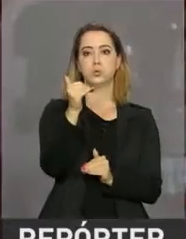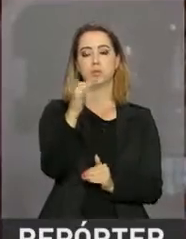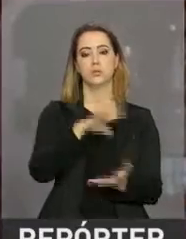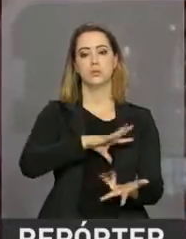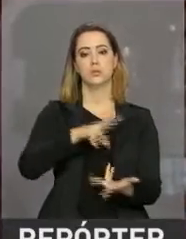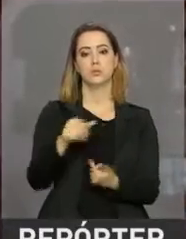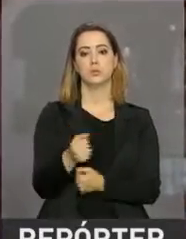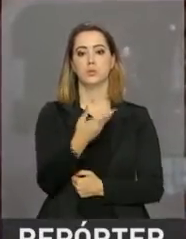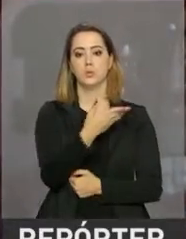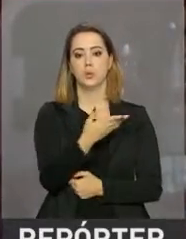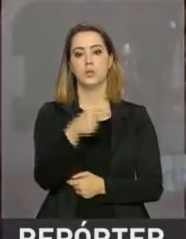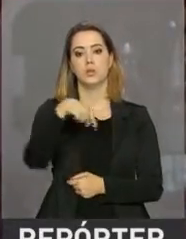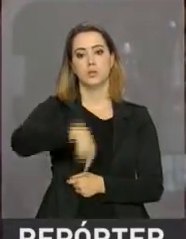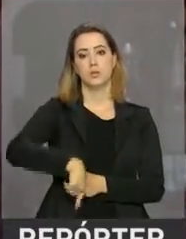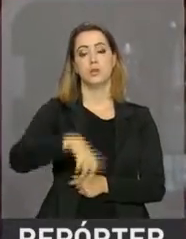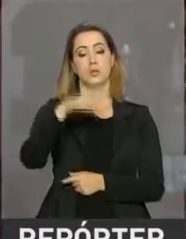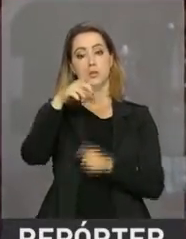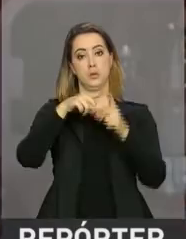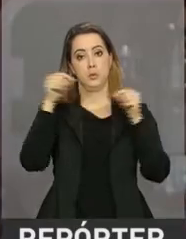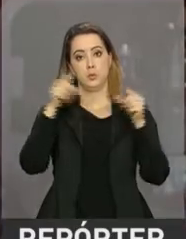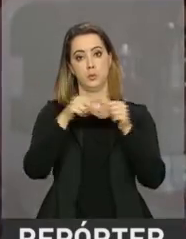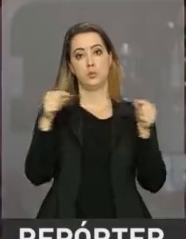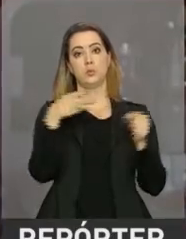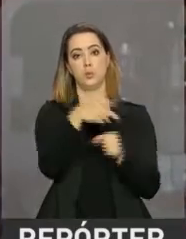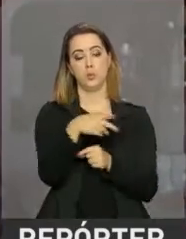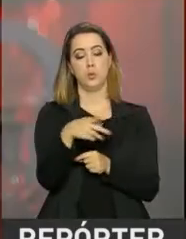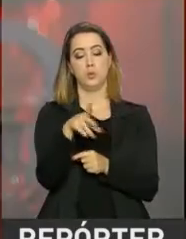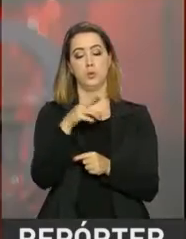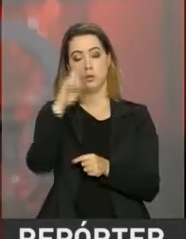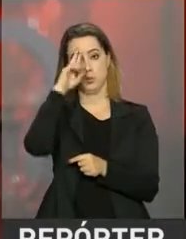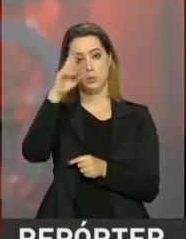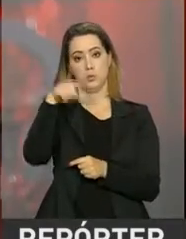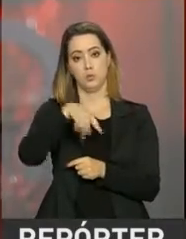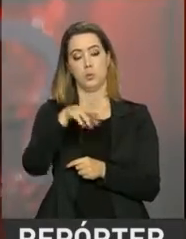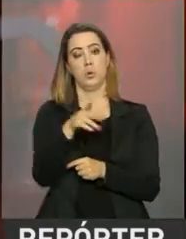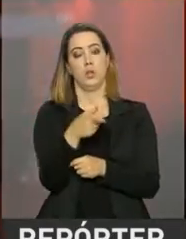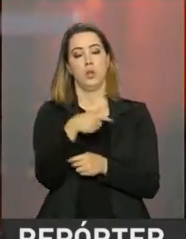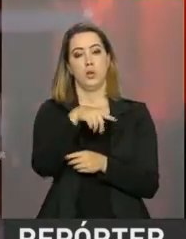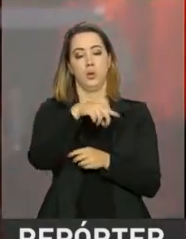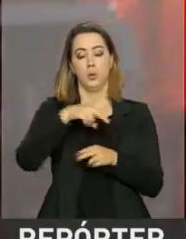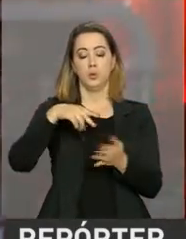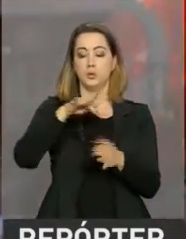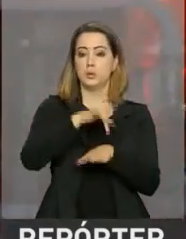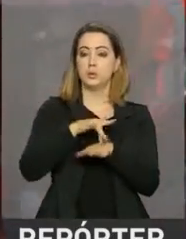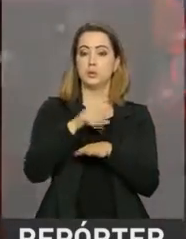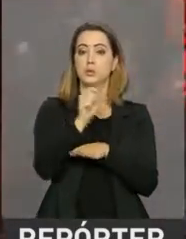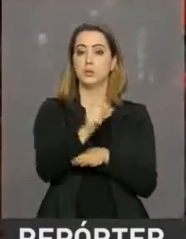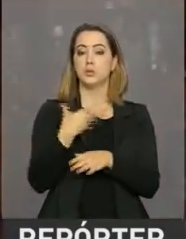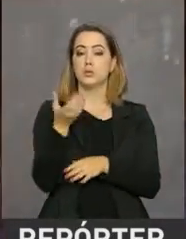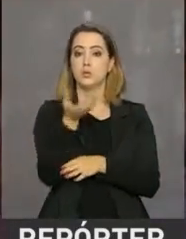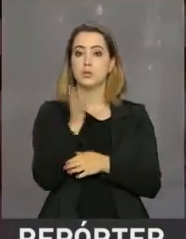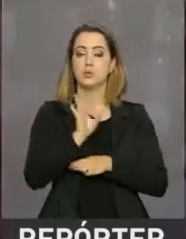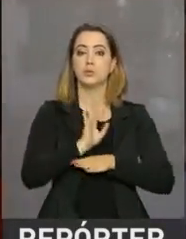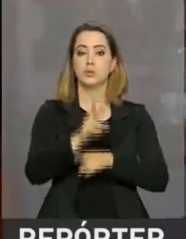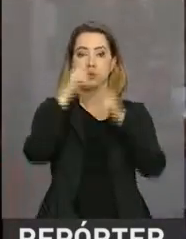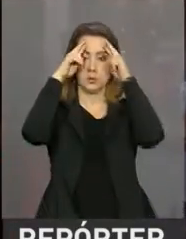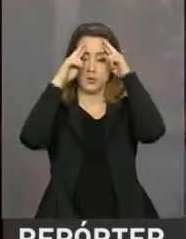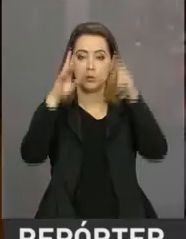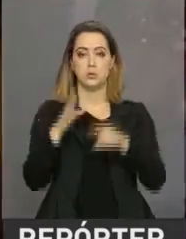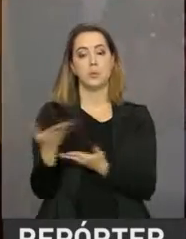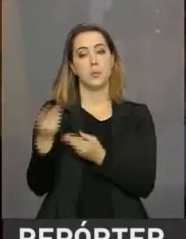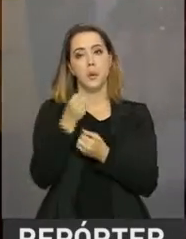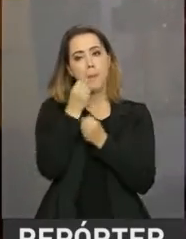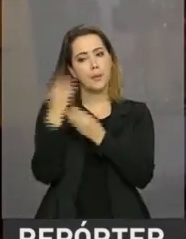O sócio deste bar em Brasília quer garantir que a diversidade seja não somente respeitada, como também muito